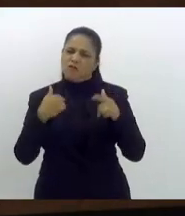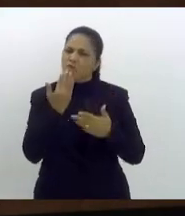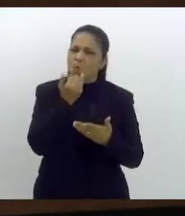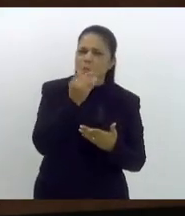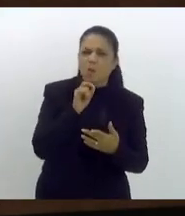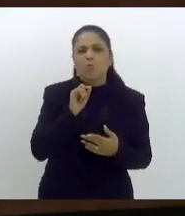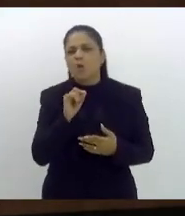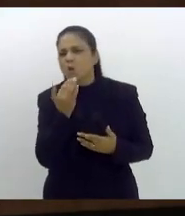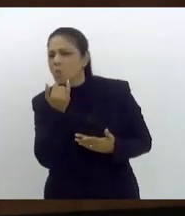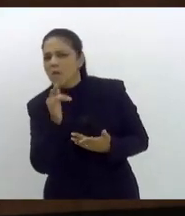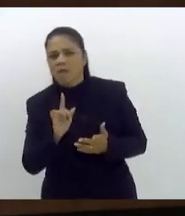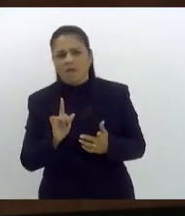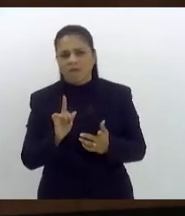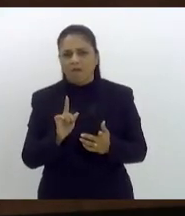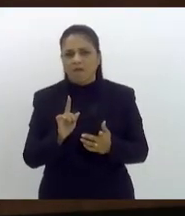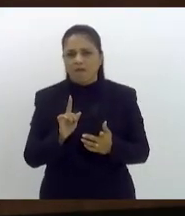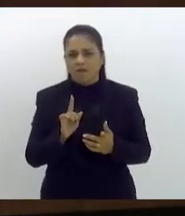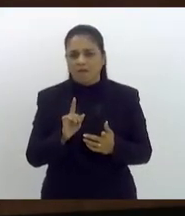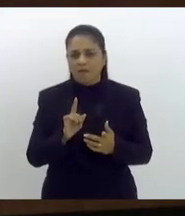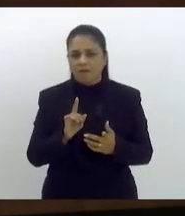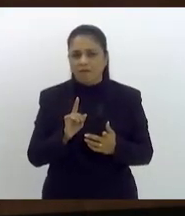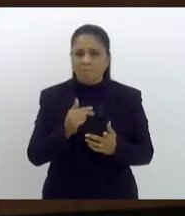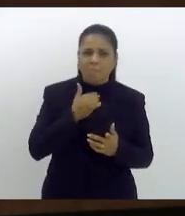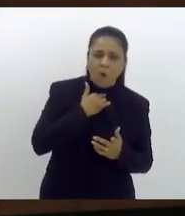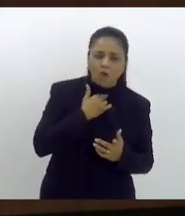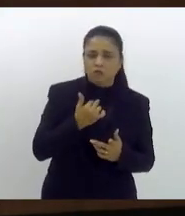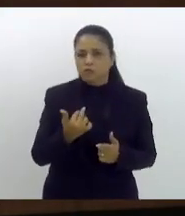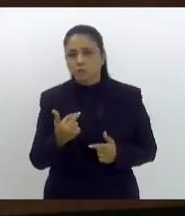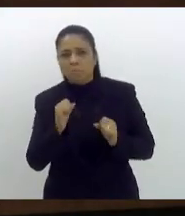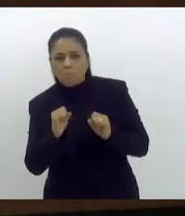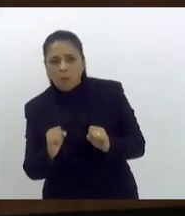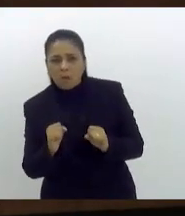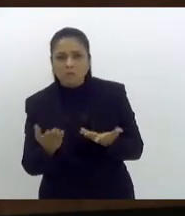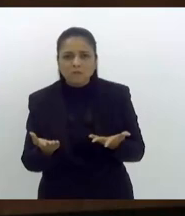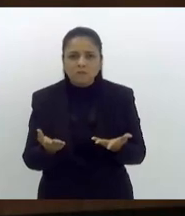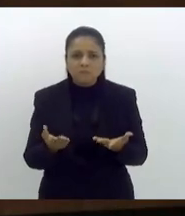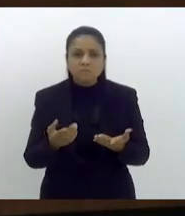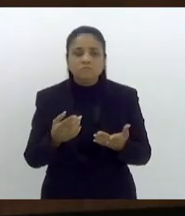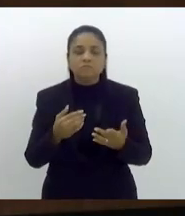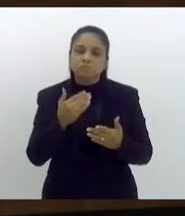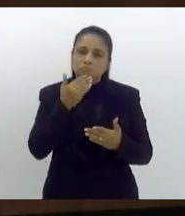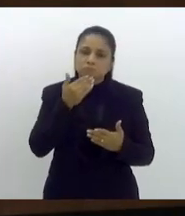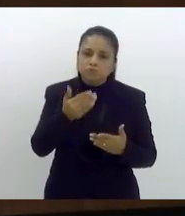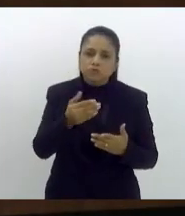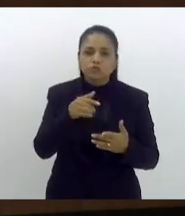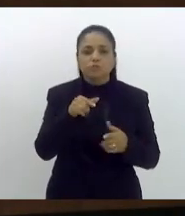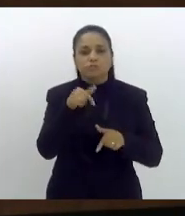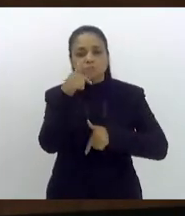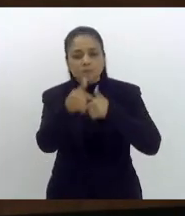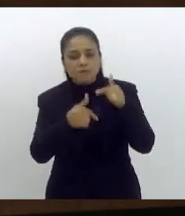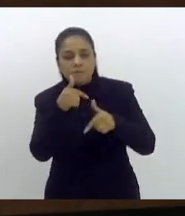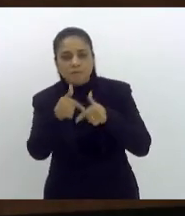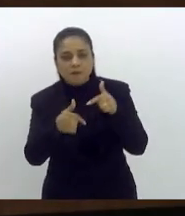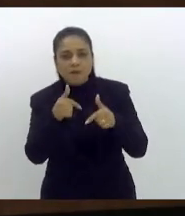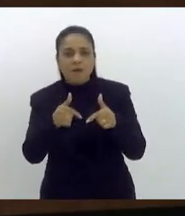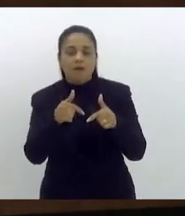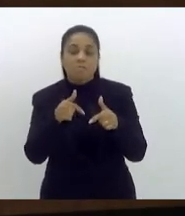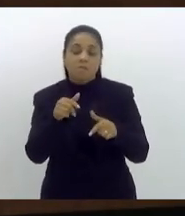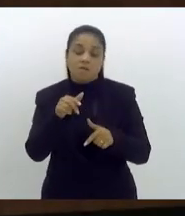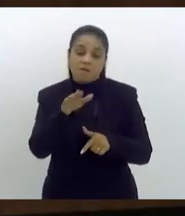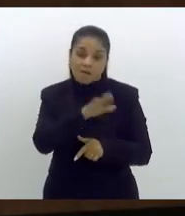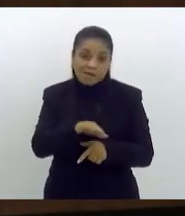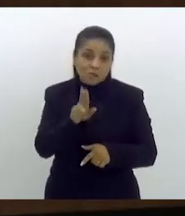ou deixar de comer e aqui ficou apelo a gente tem que trabalhar para que o jovem a criança não usa droga Deputado